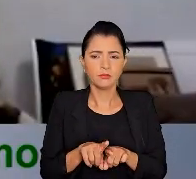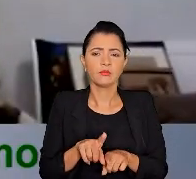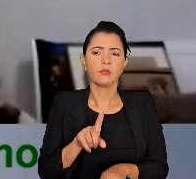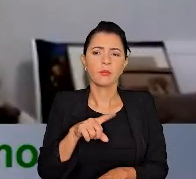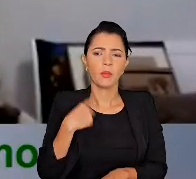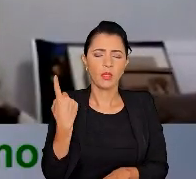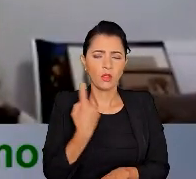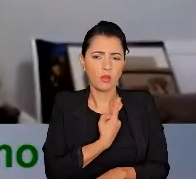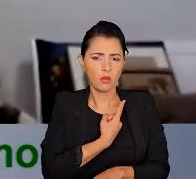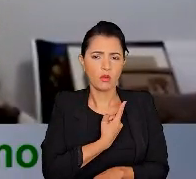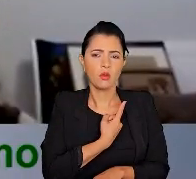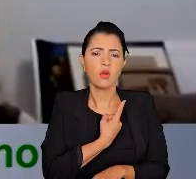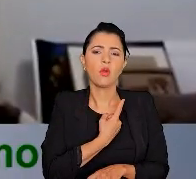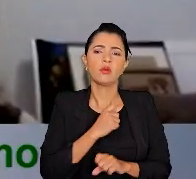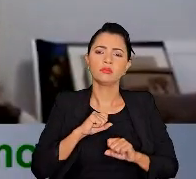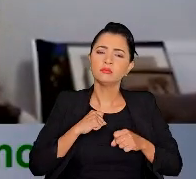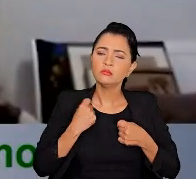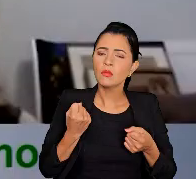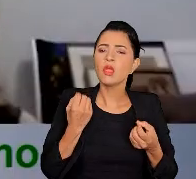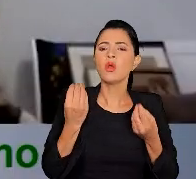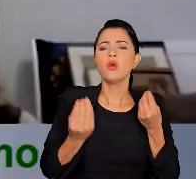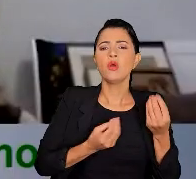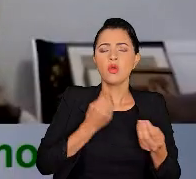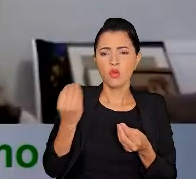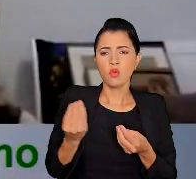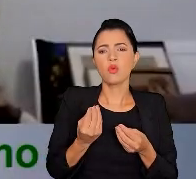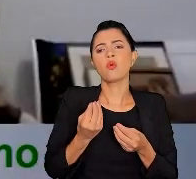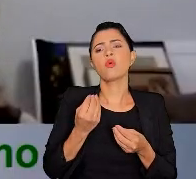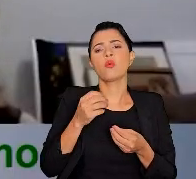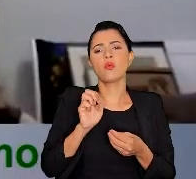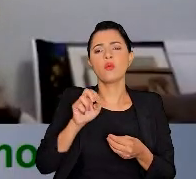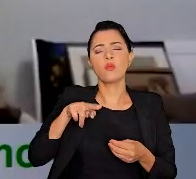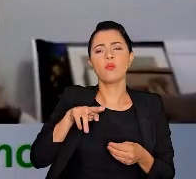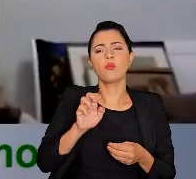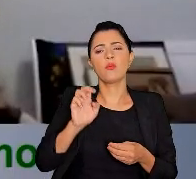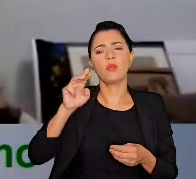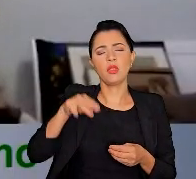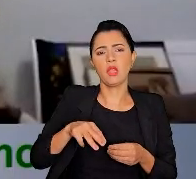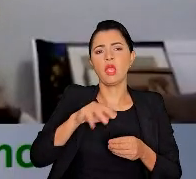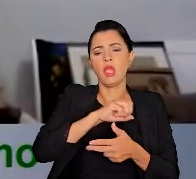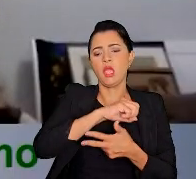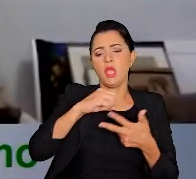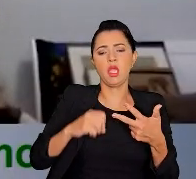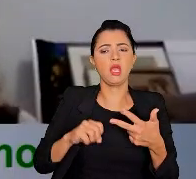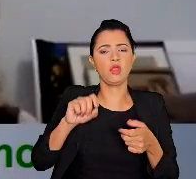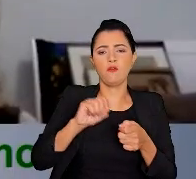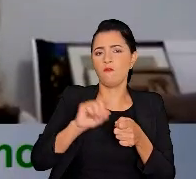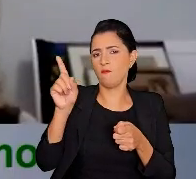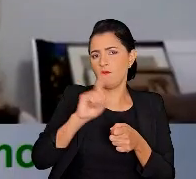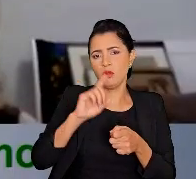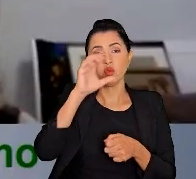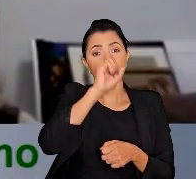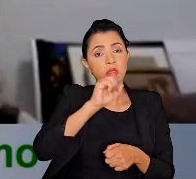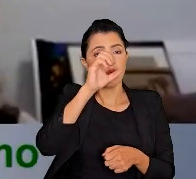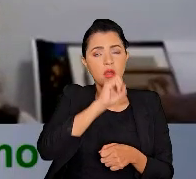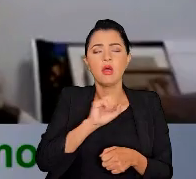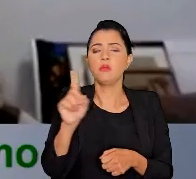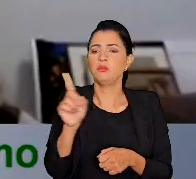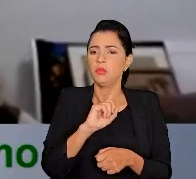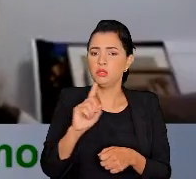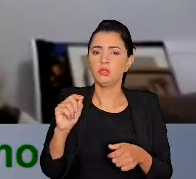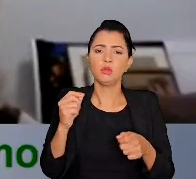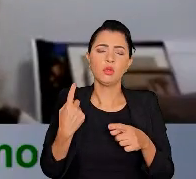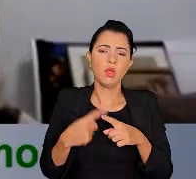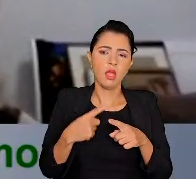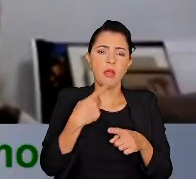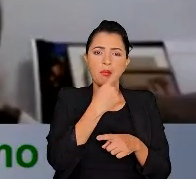Nós batalhamos para que o Enem não fosse mais realizado aos sábados, né, que é uma questão não só